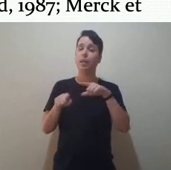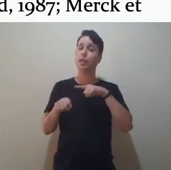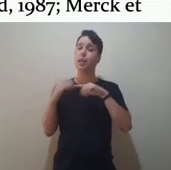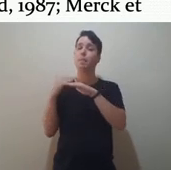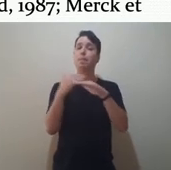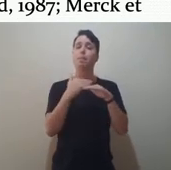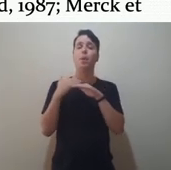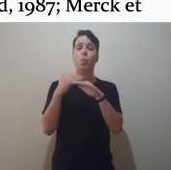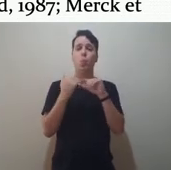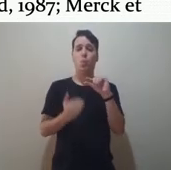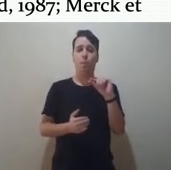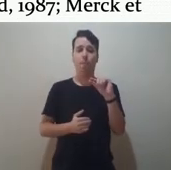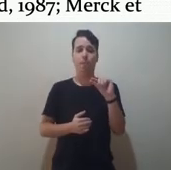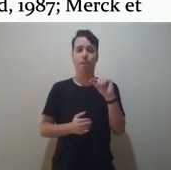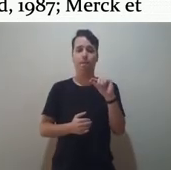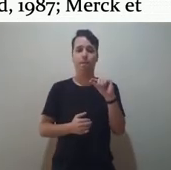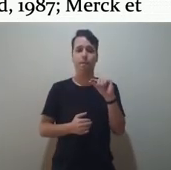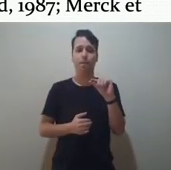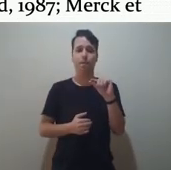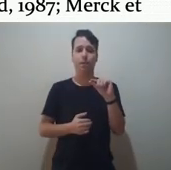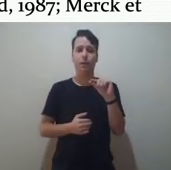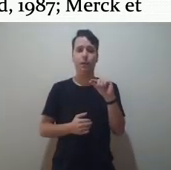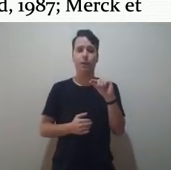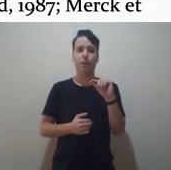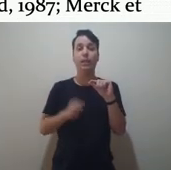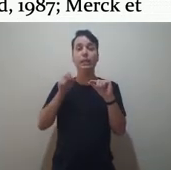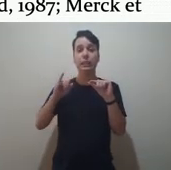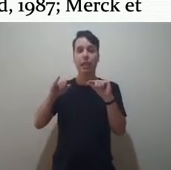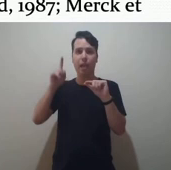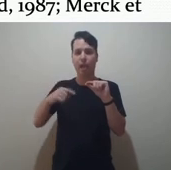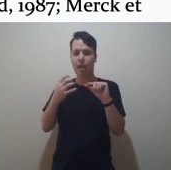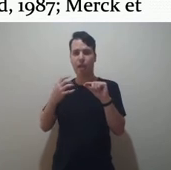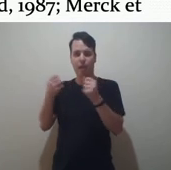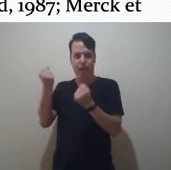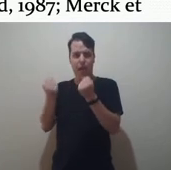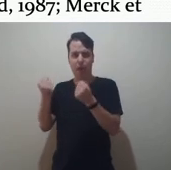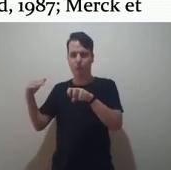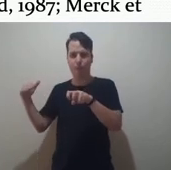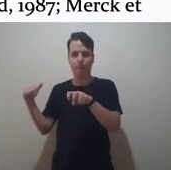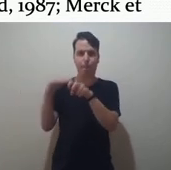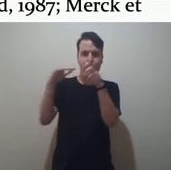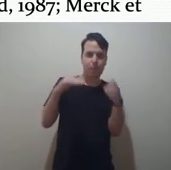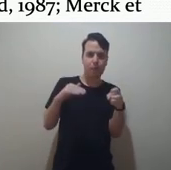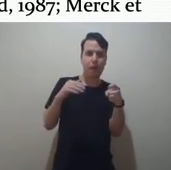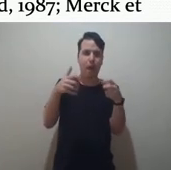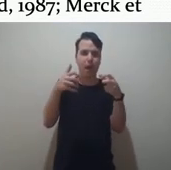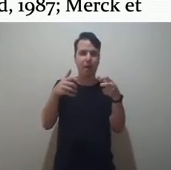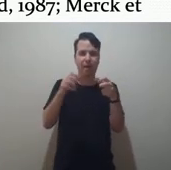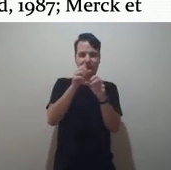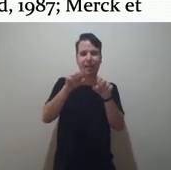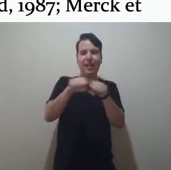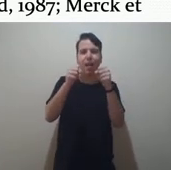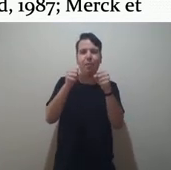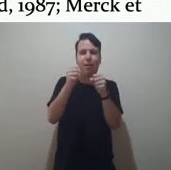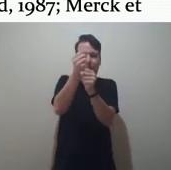um padrão. Geralmente se tem fratura de costela, elas acontecem